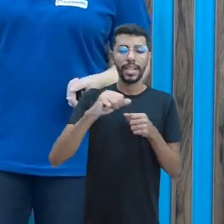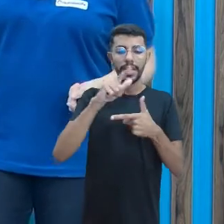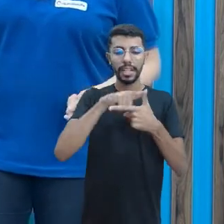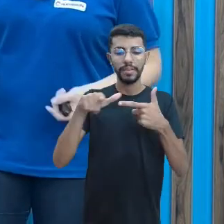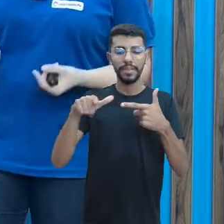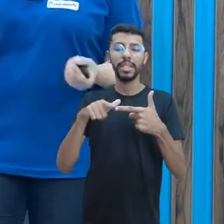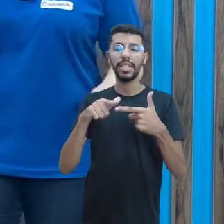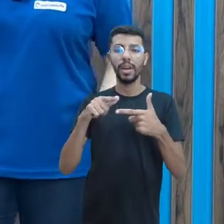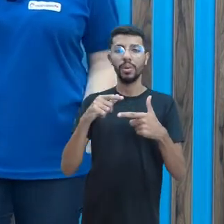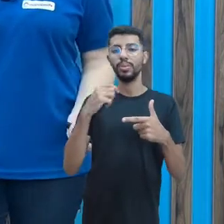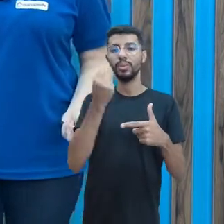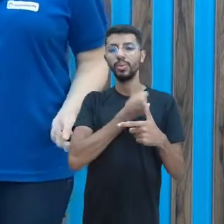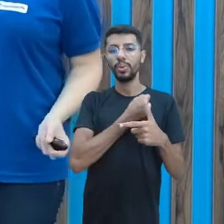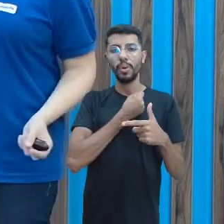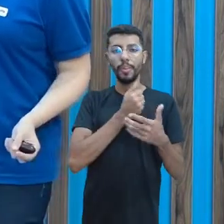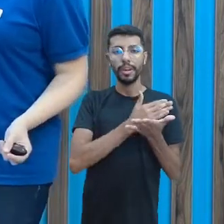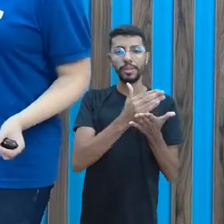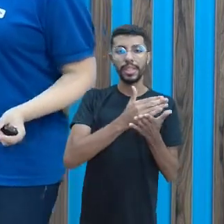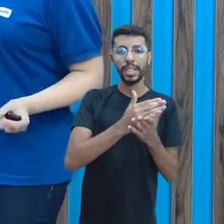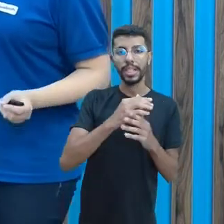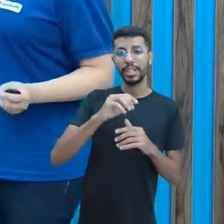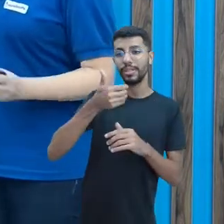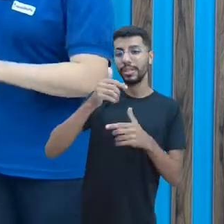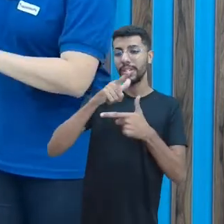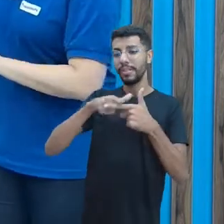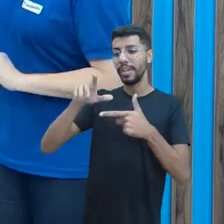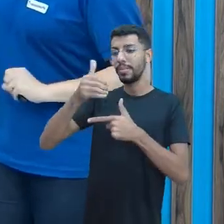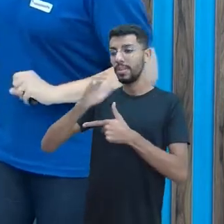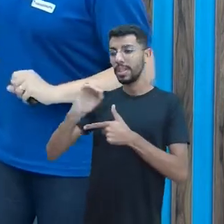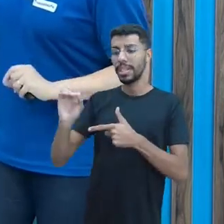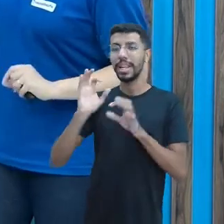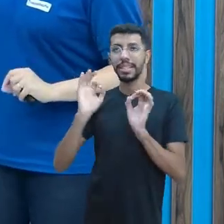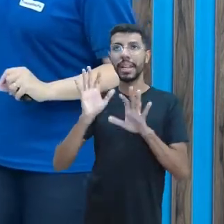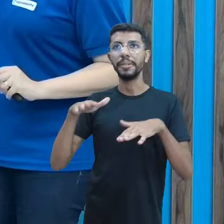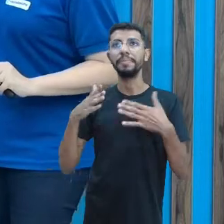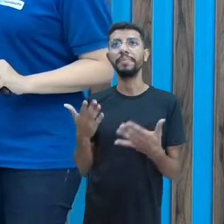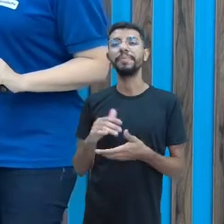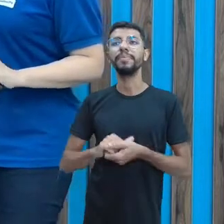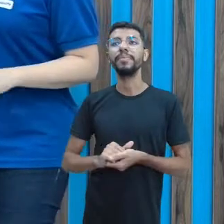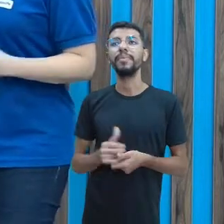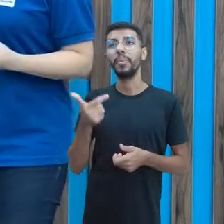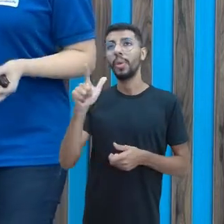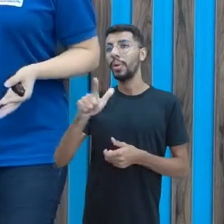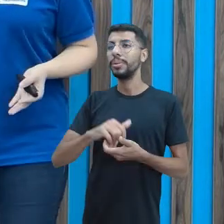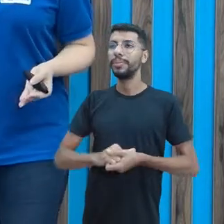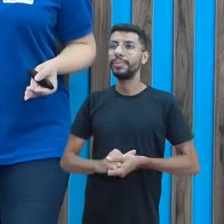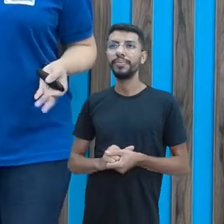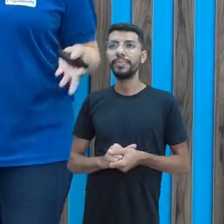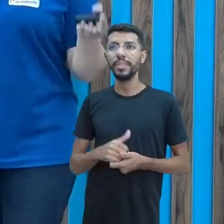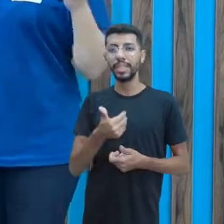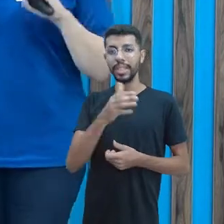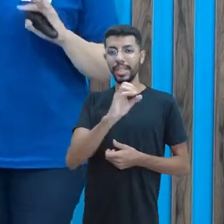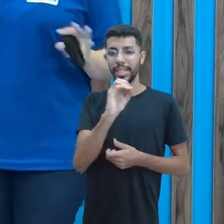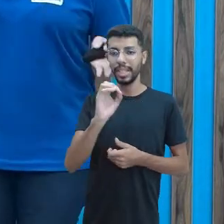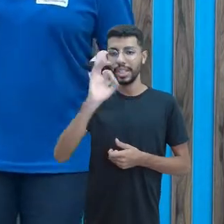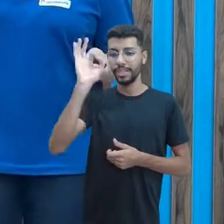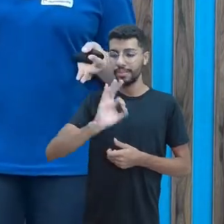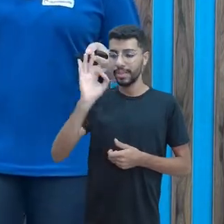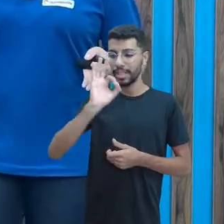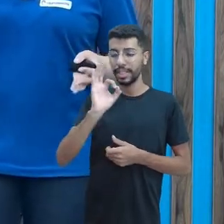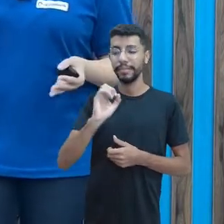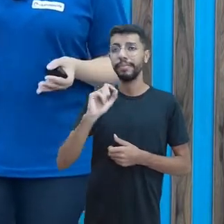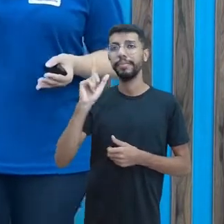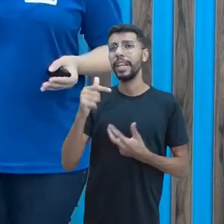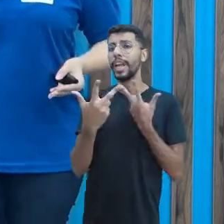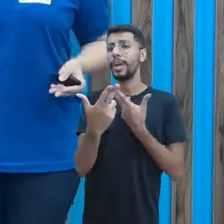dessa parte, né? Então, a gente acha 1%, tranquilo. Vamos ver o próximo. 10%, então, mesmo